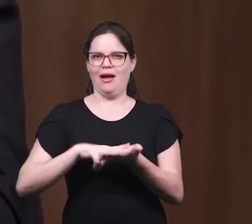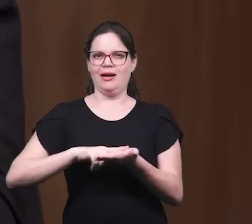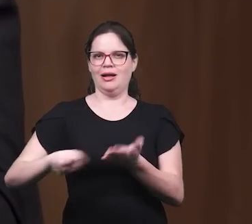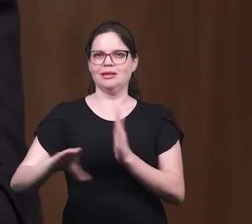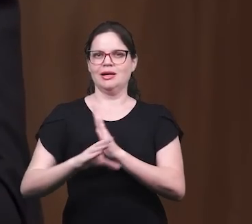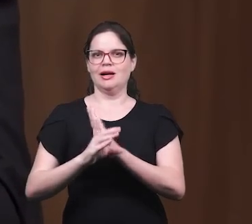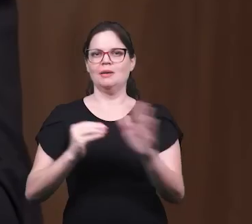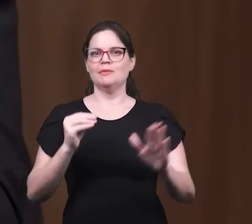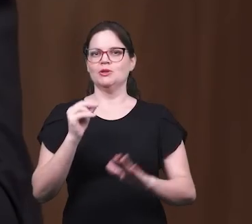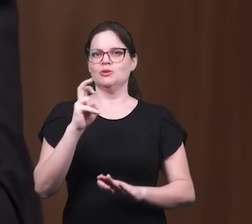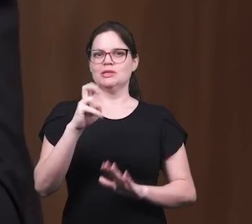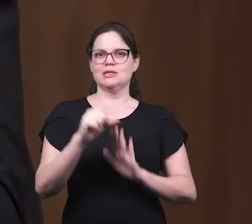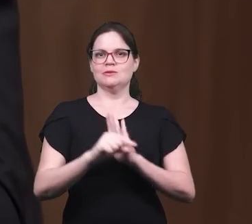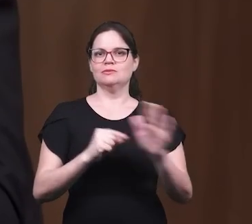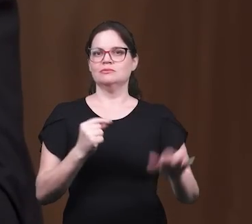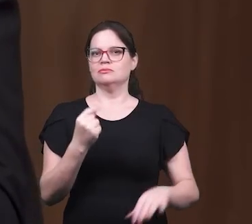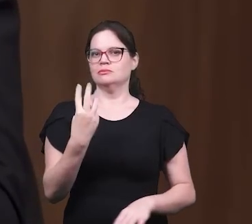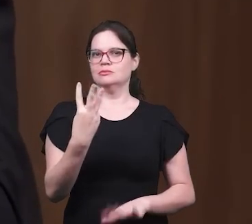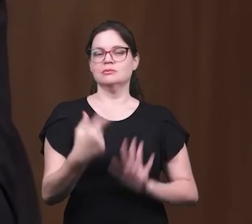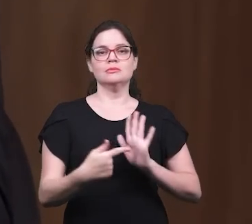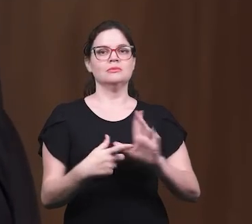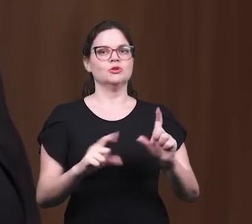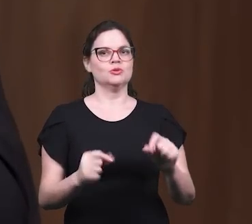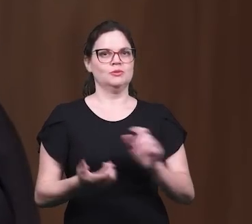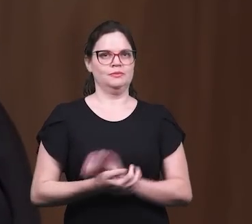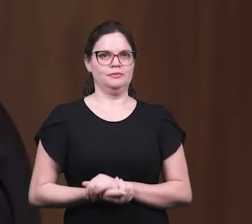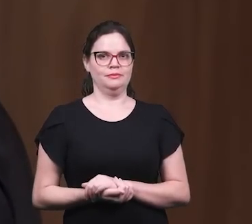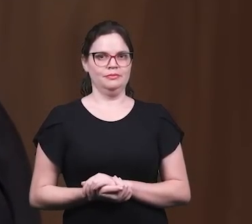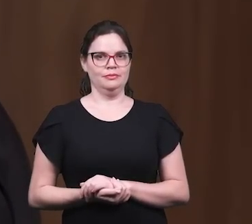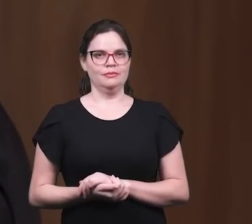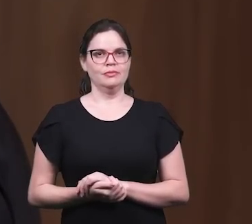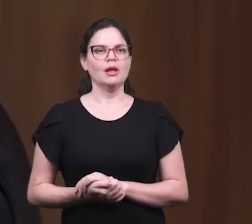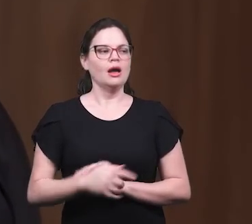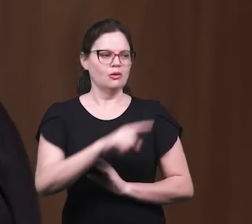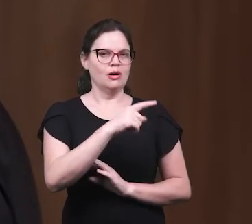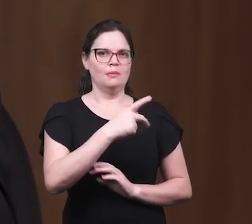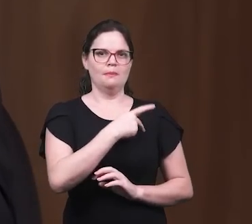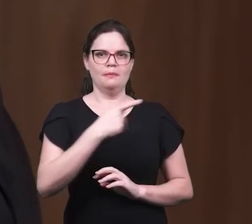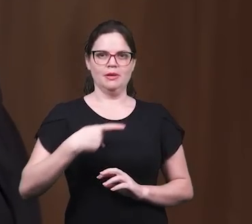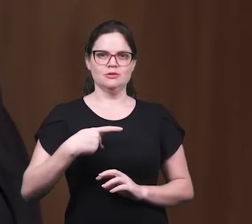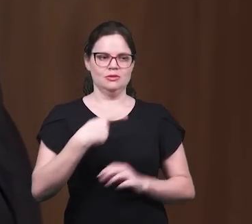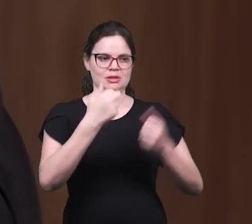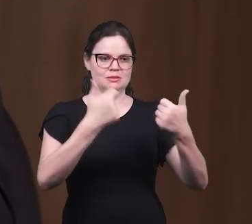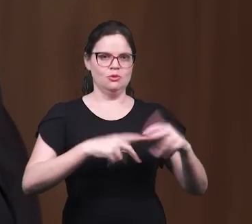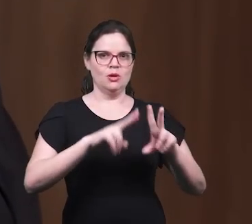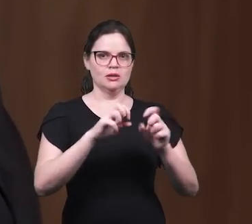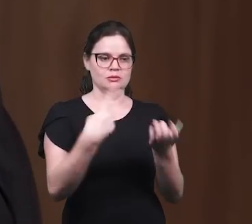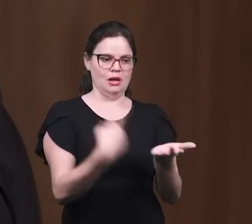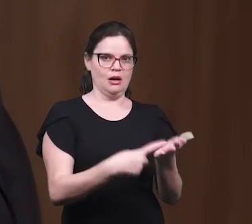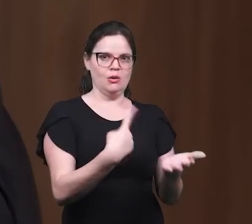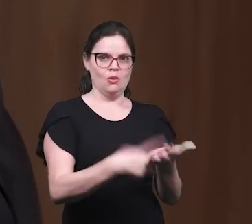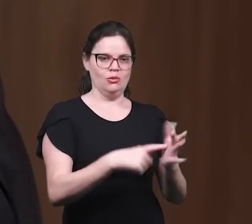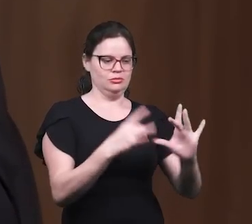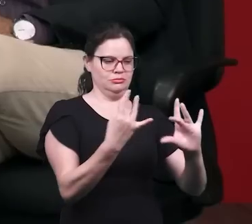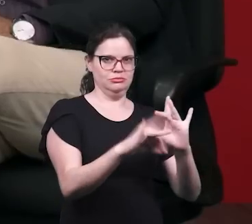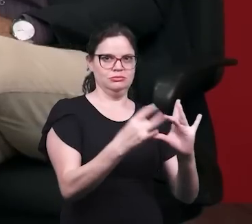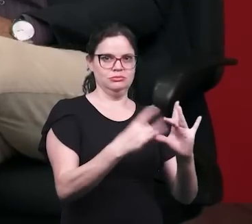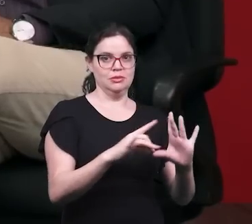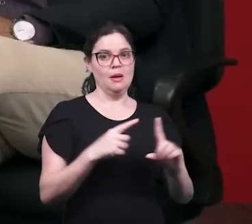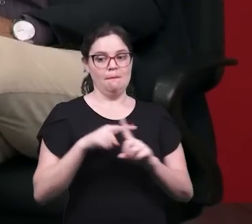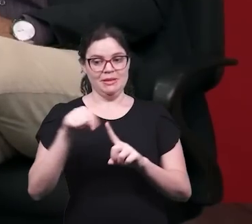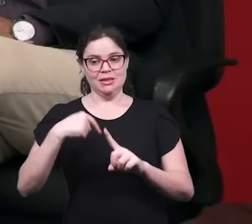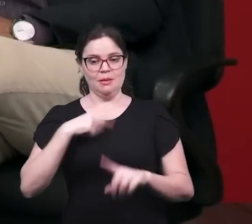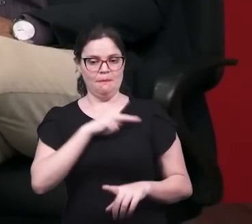3, diz assim, pois que quando disserem, então o pastor Antônio Carlos falou de um acordo. Foi. Não é?